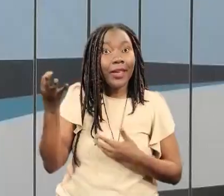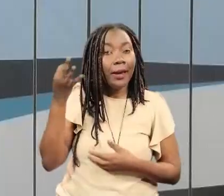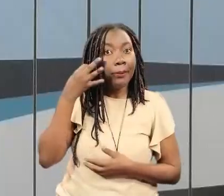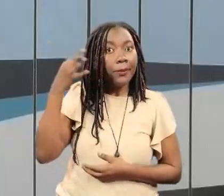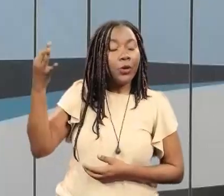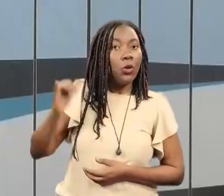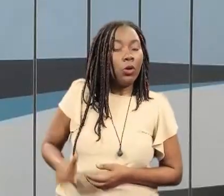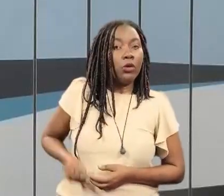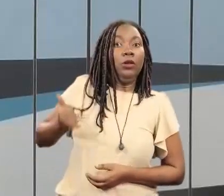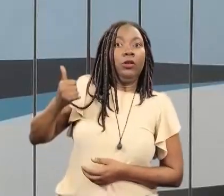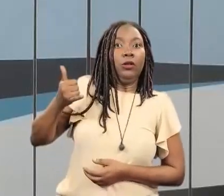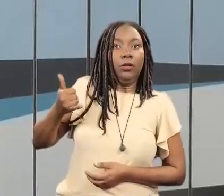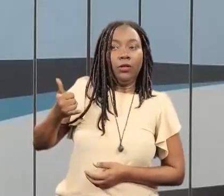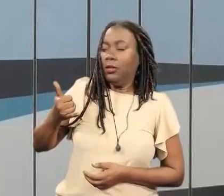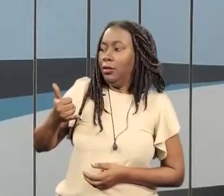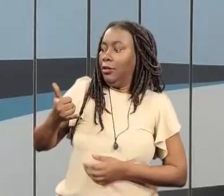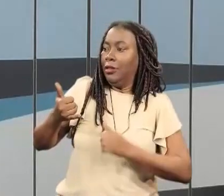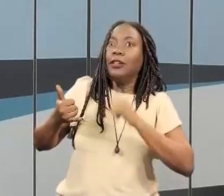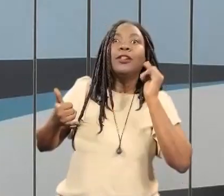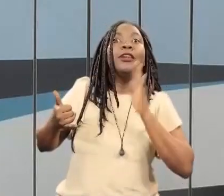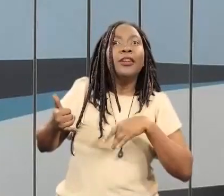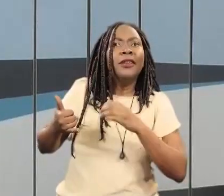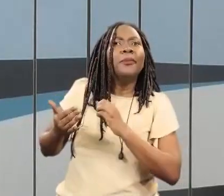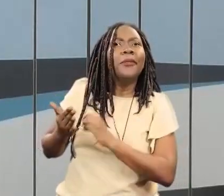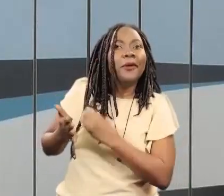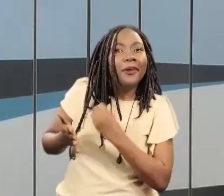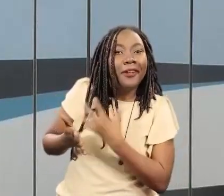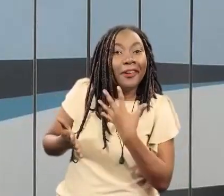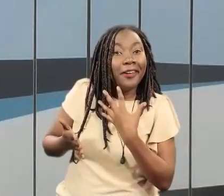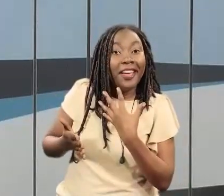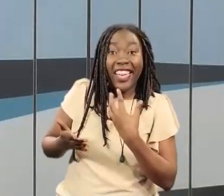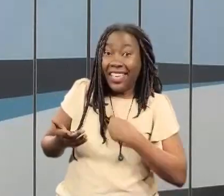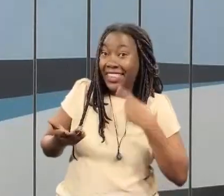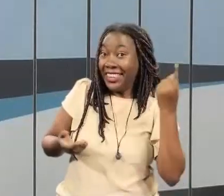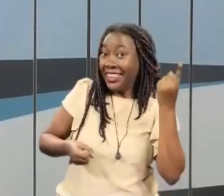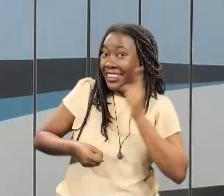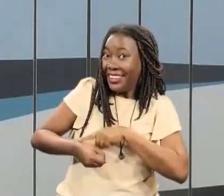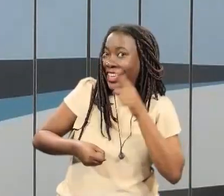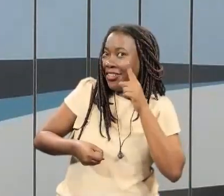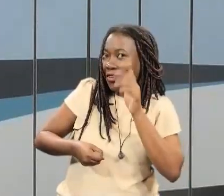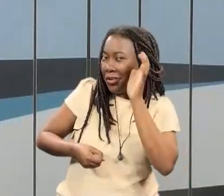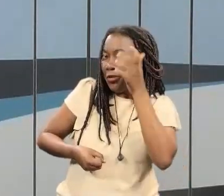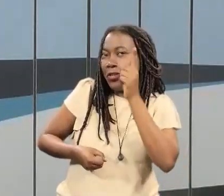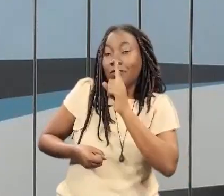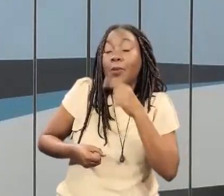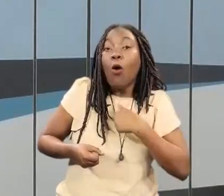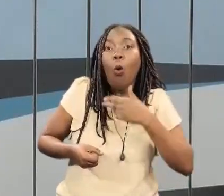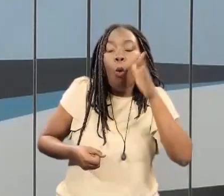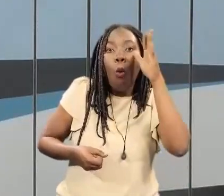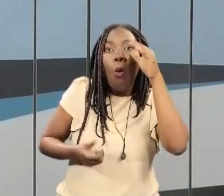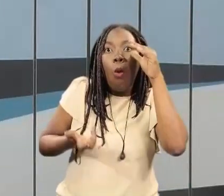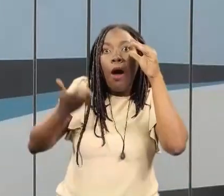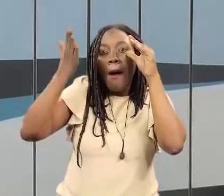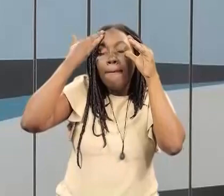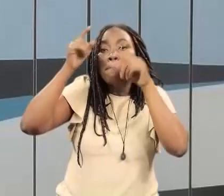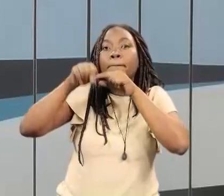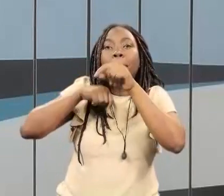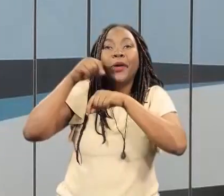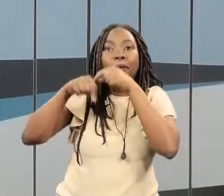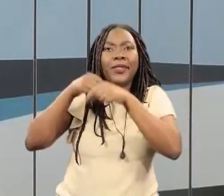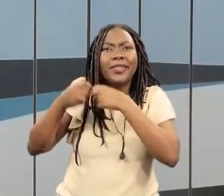de notificação. Nossa, mas quem que mandou a mensagem? Eu não vou resolver na hora, mas eu quero saber o que foi. E me gerava um